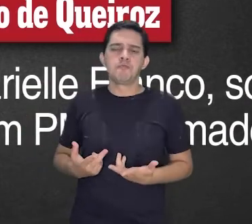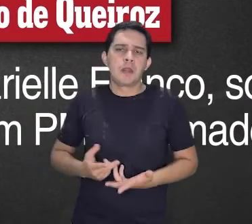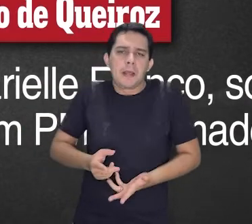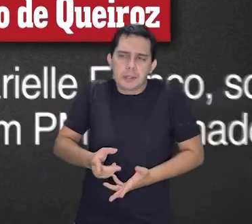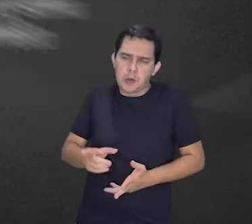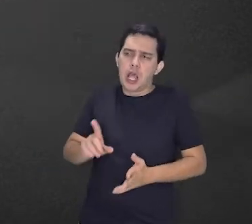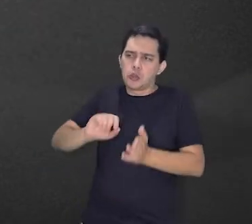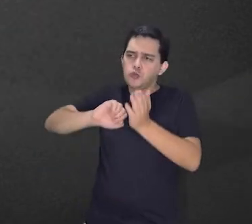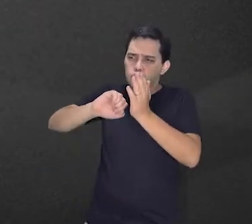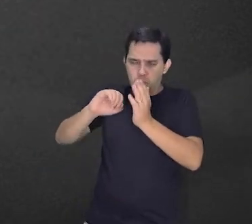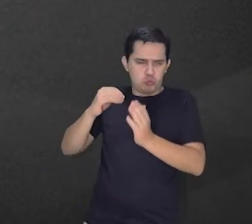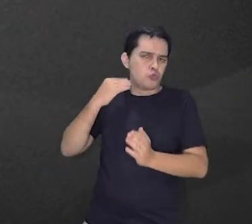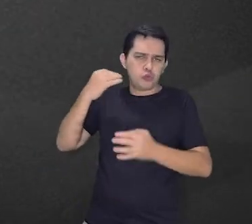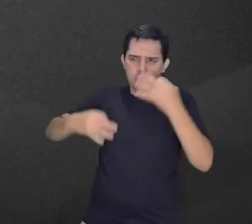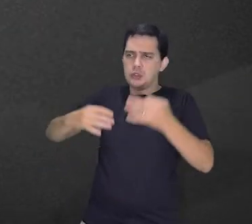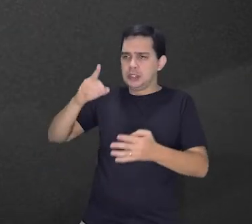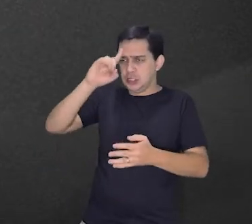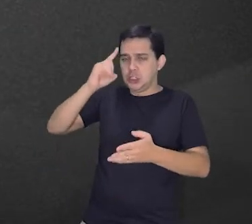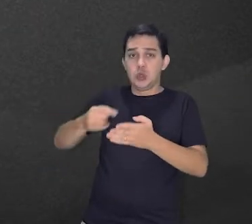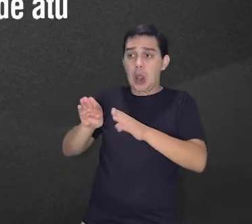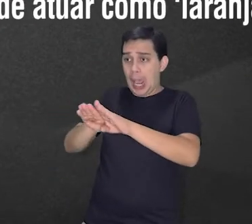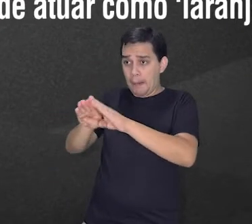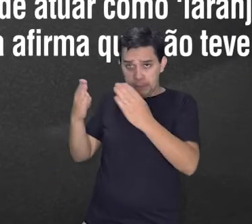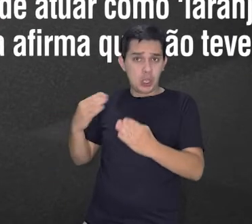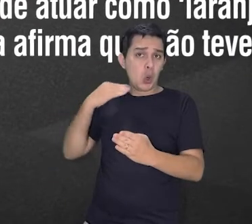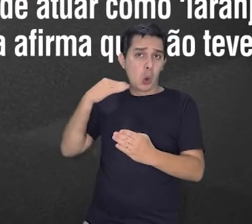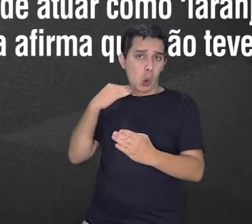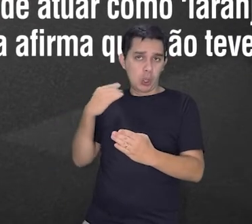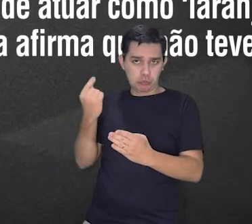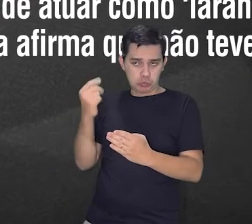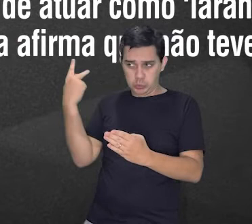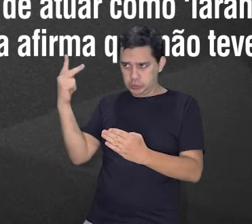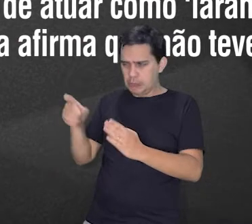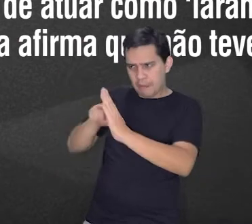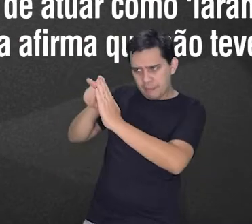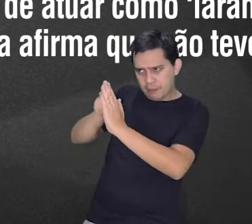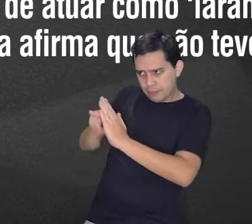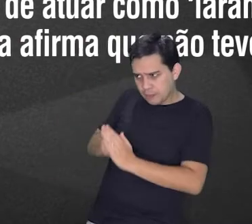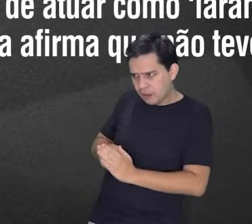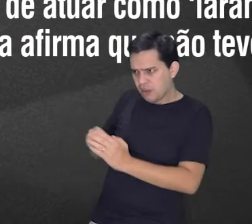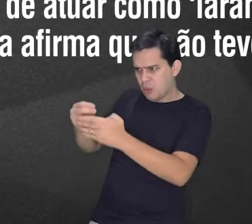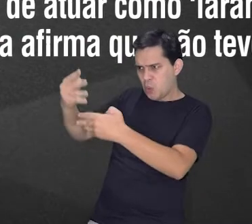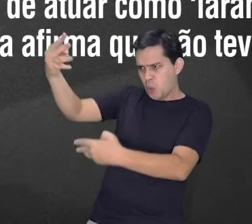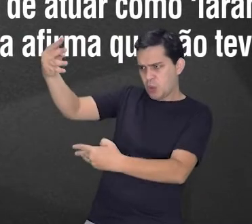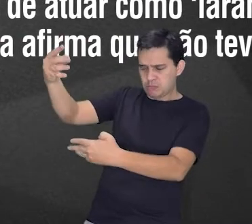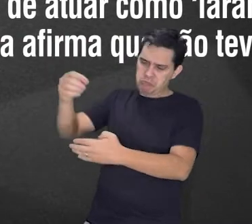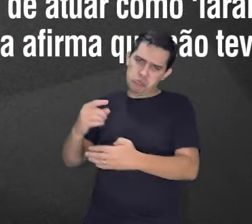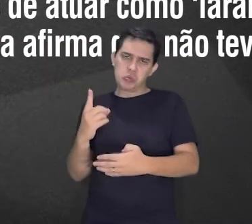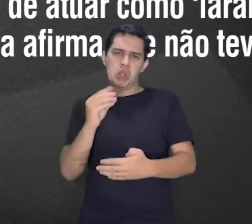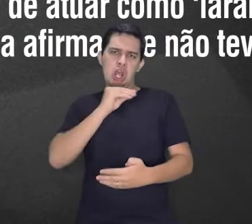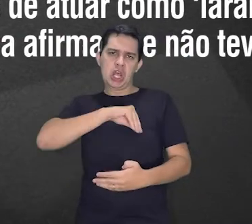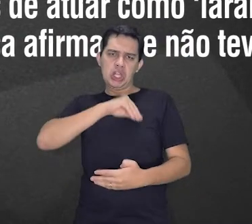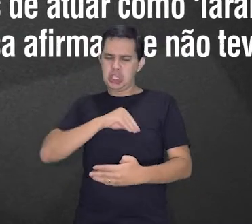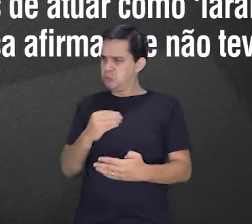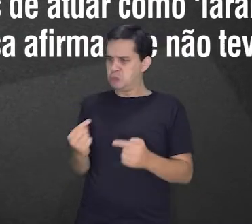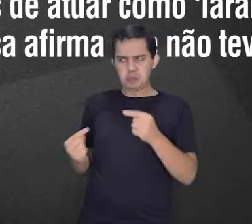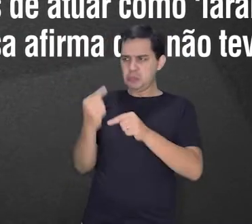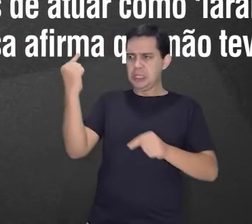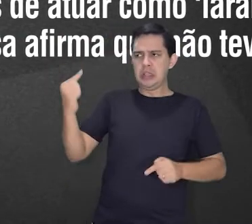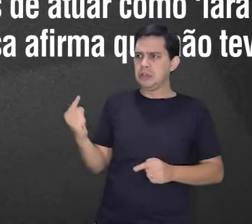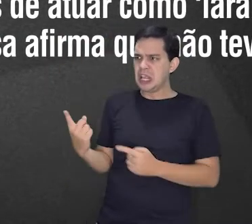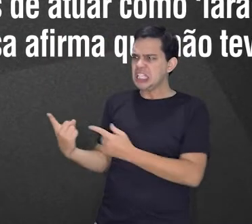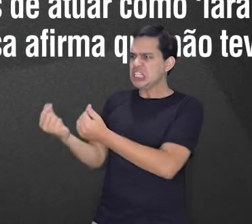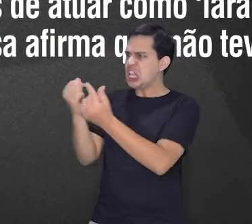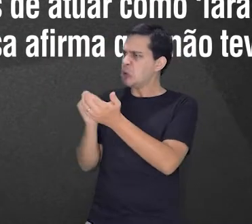fato, evidenciado uma movimentação financeira incompatível com a renda dele, e essas investigações